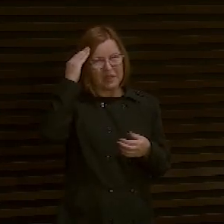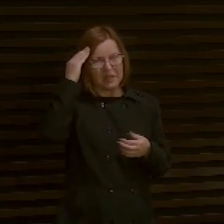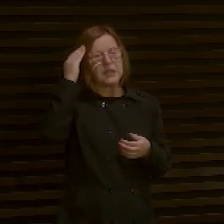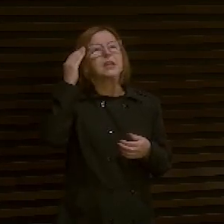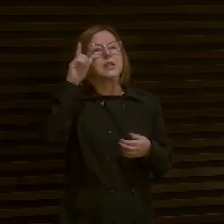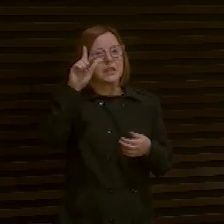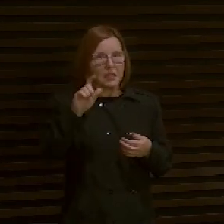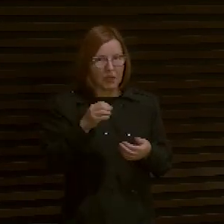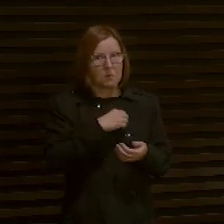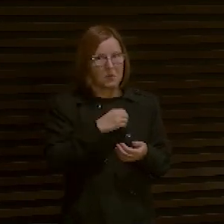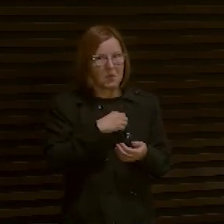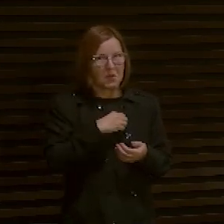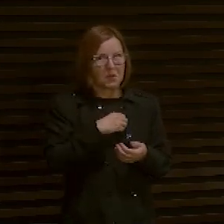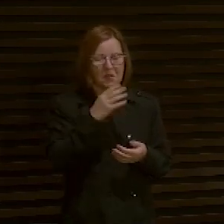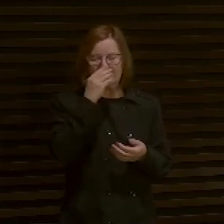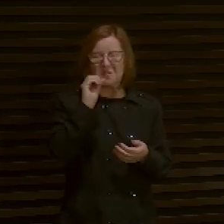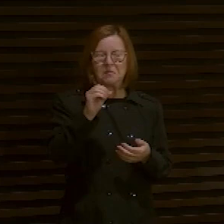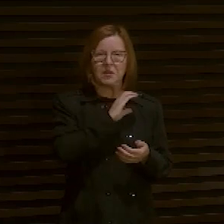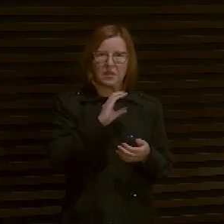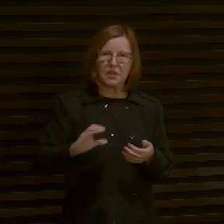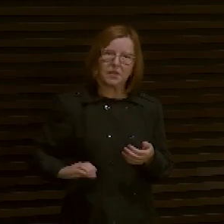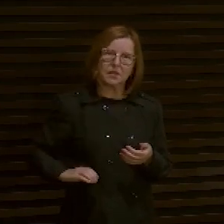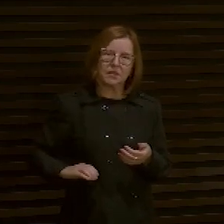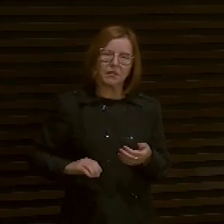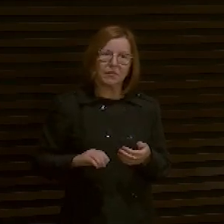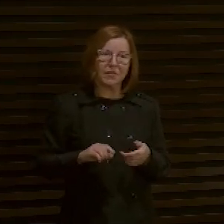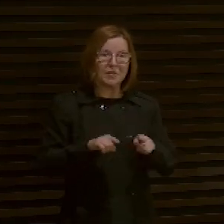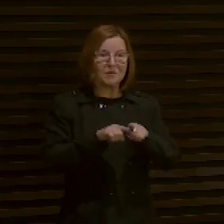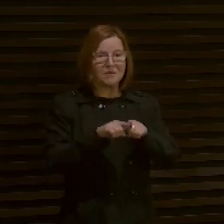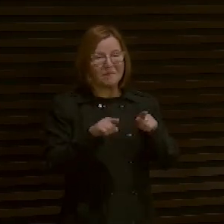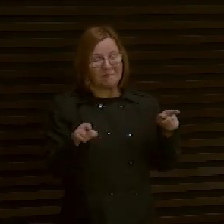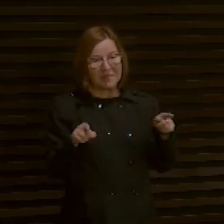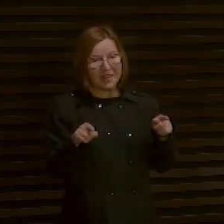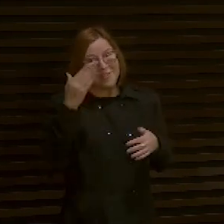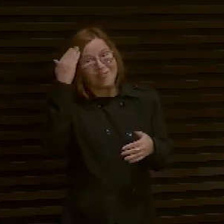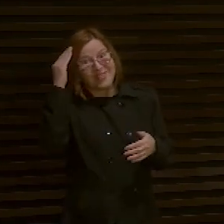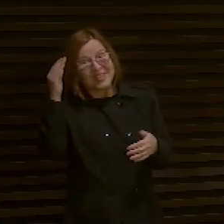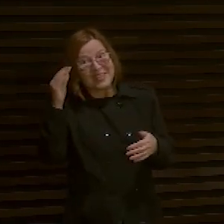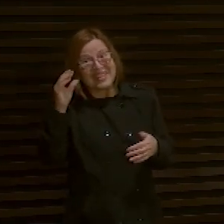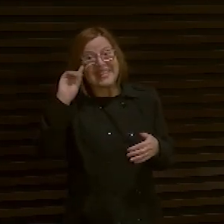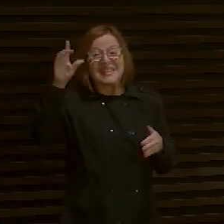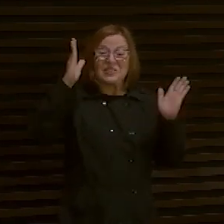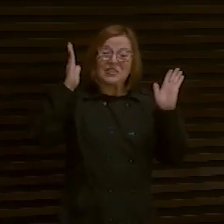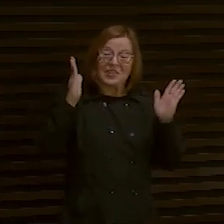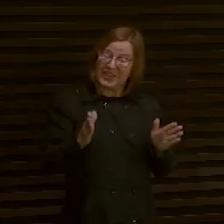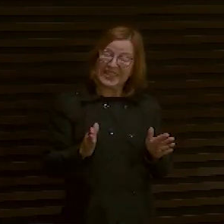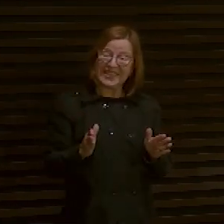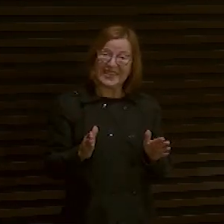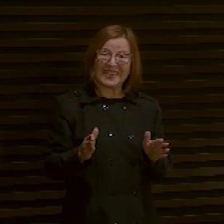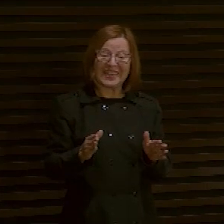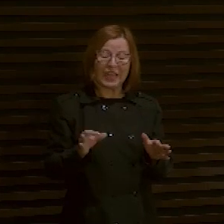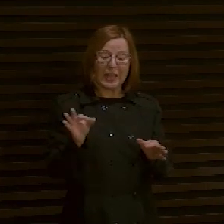Cristo, mas não tiveram a revelação de fato que Deus já proveu o sacrifício em Cristo.